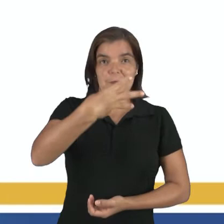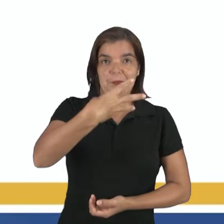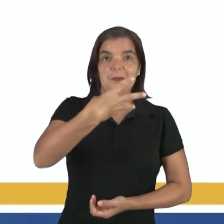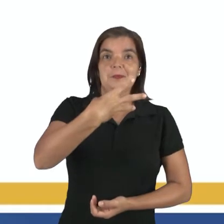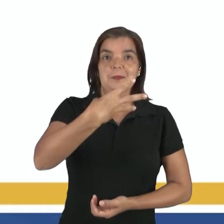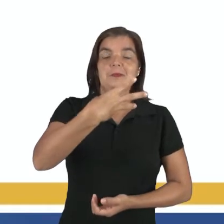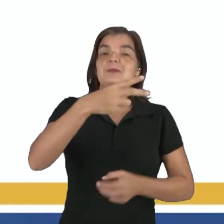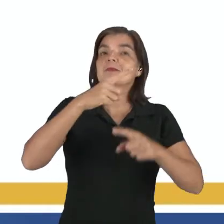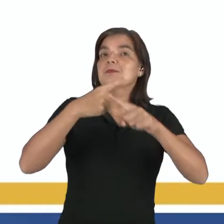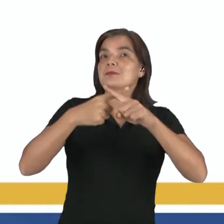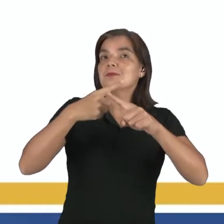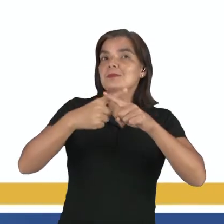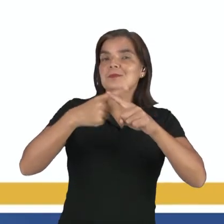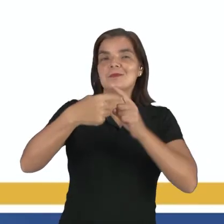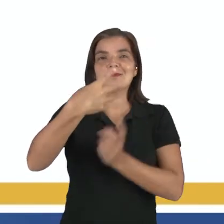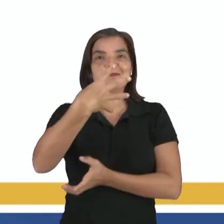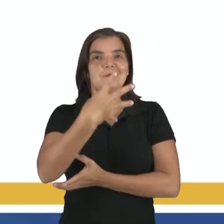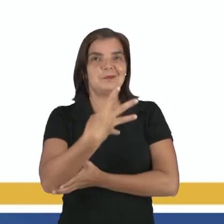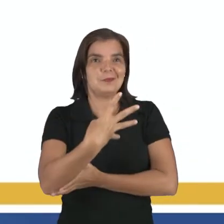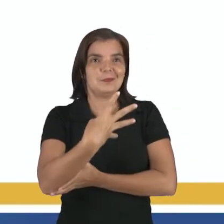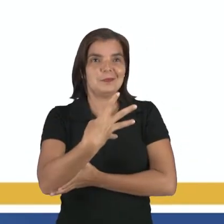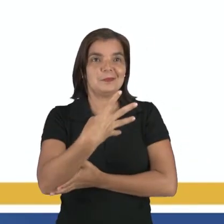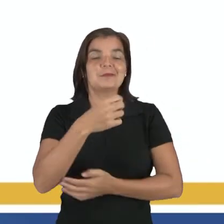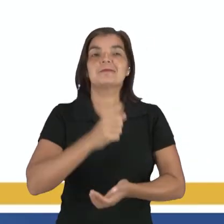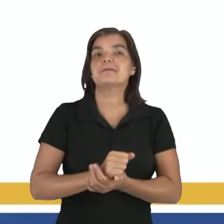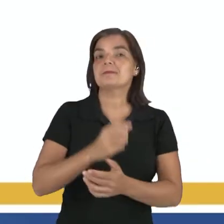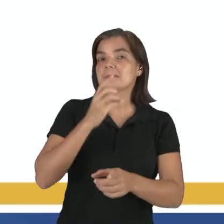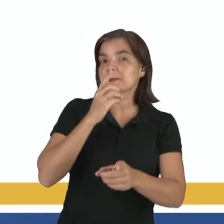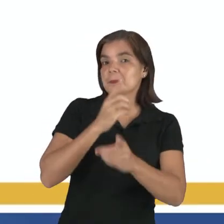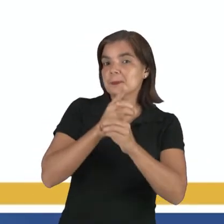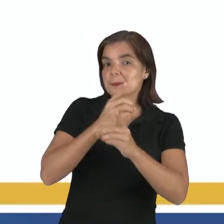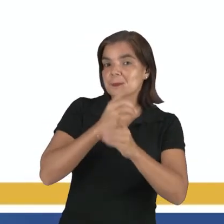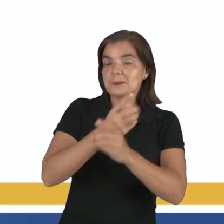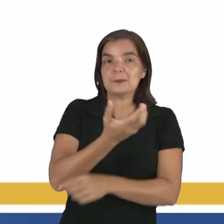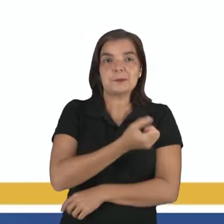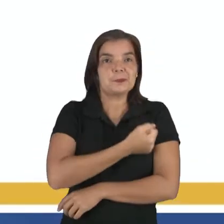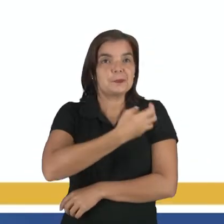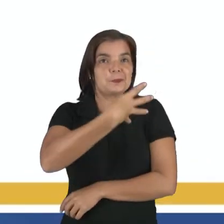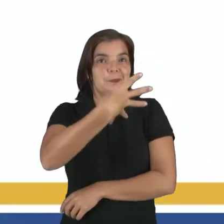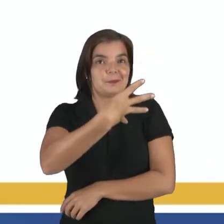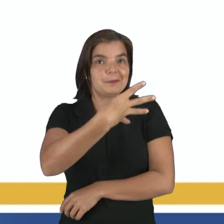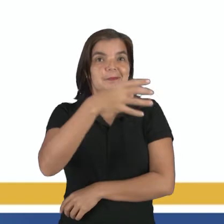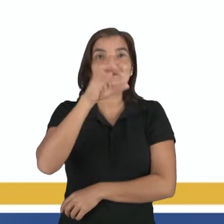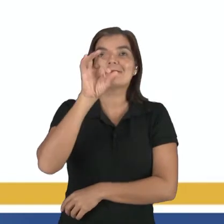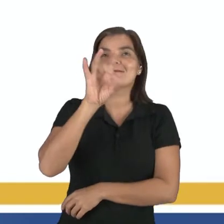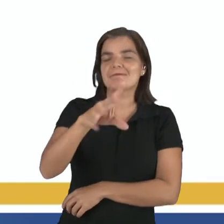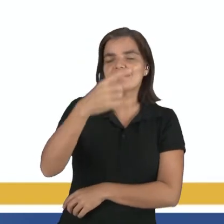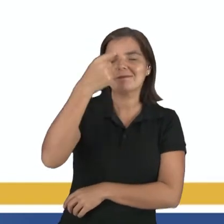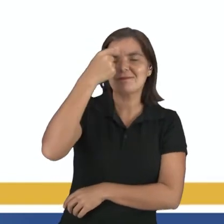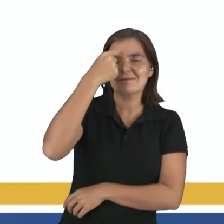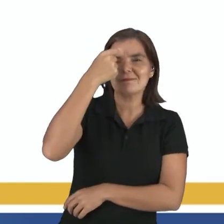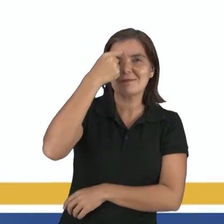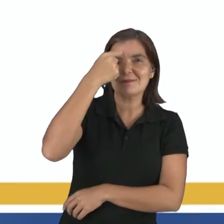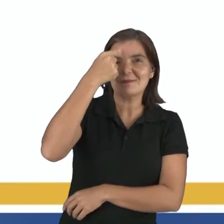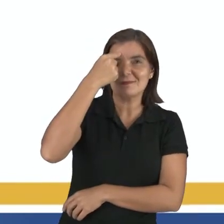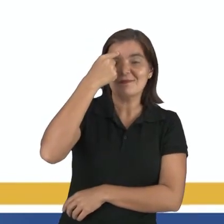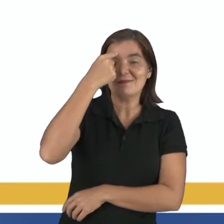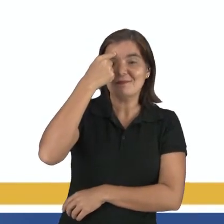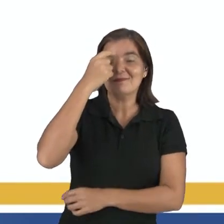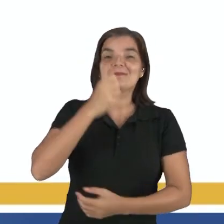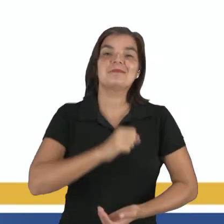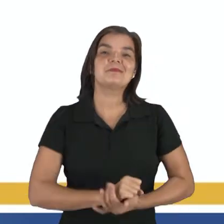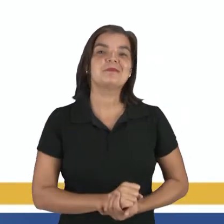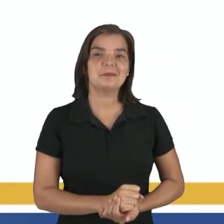número 3 foi x 4 para encontrarmos esse número 4